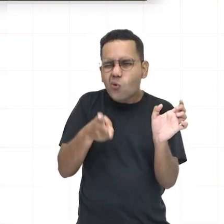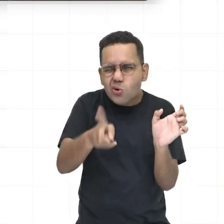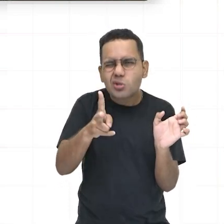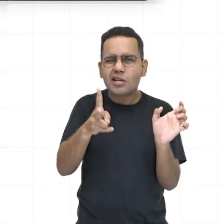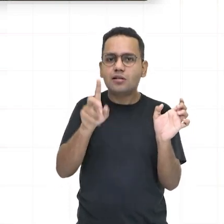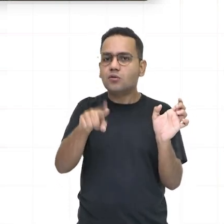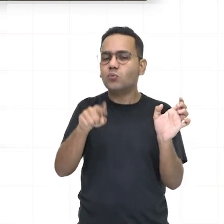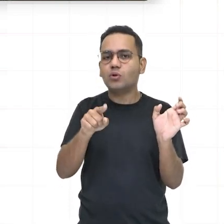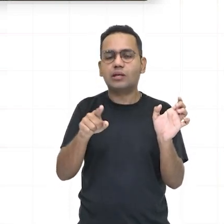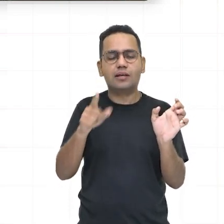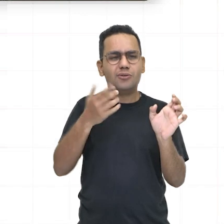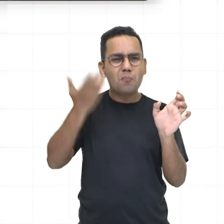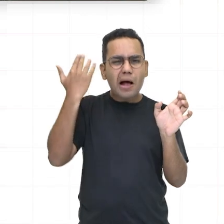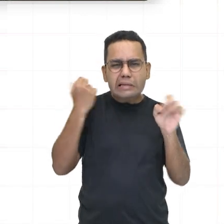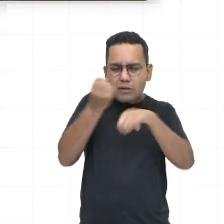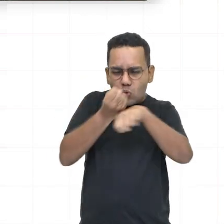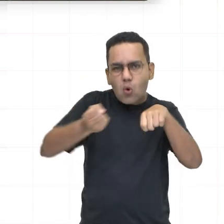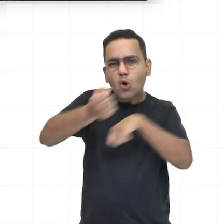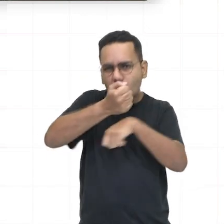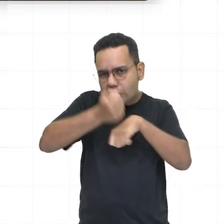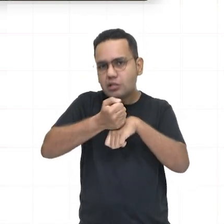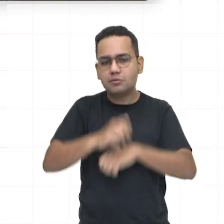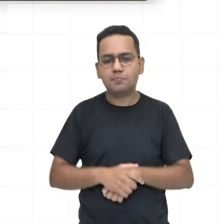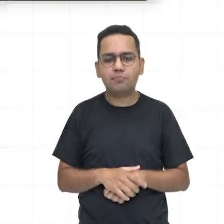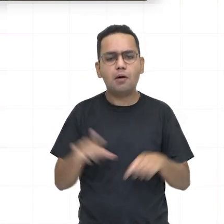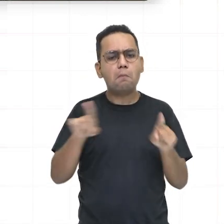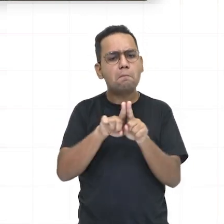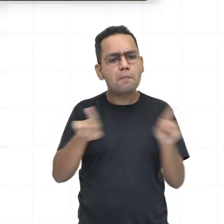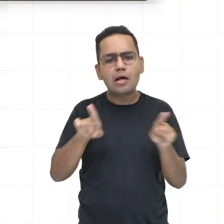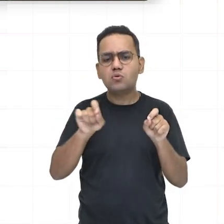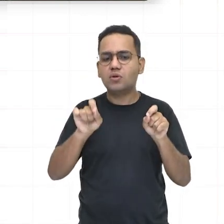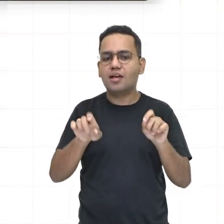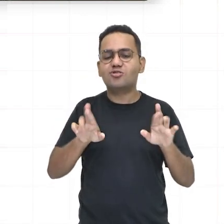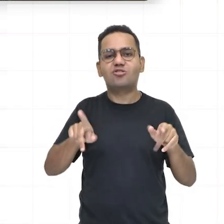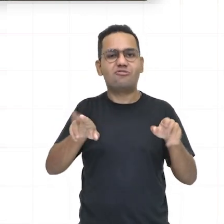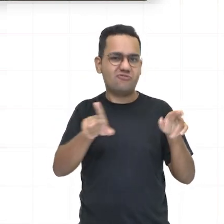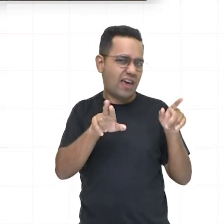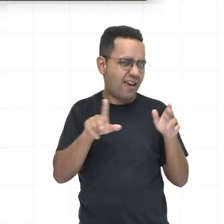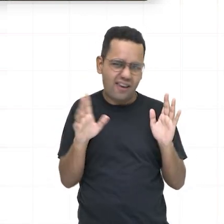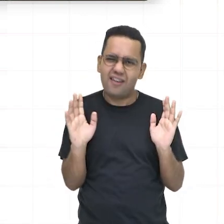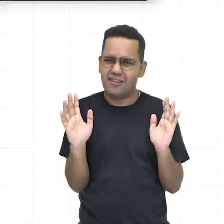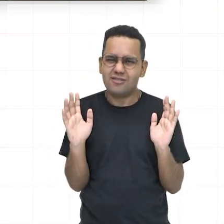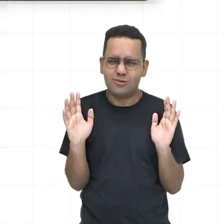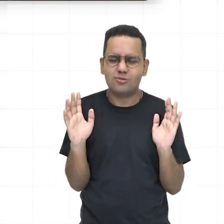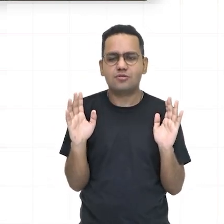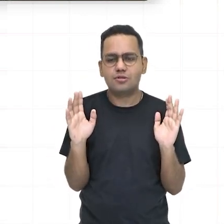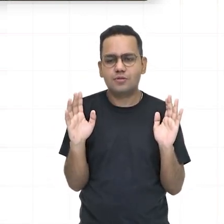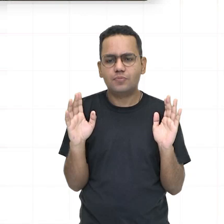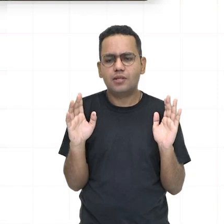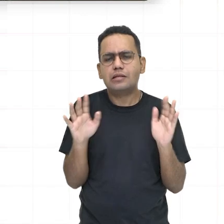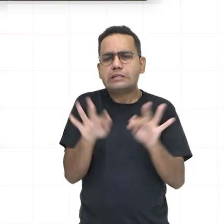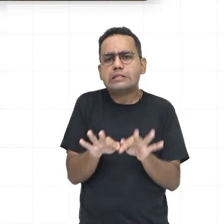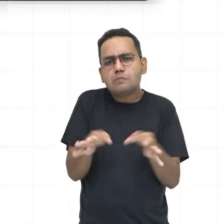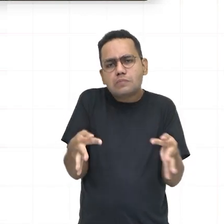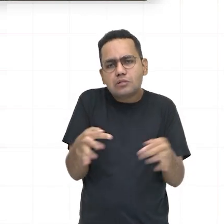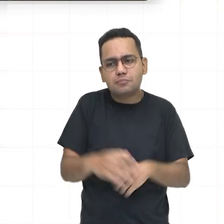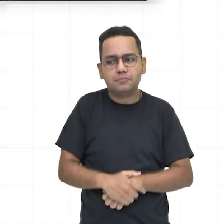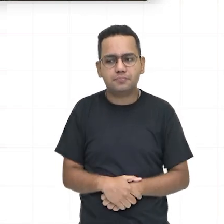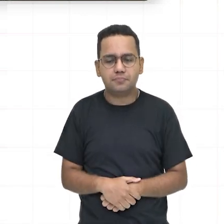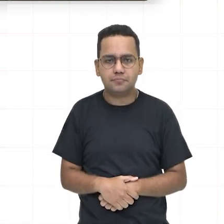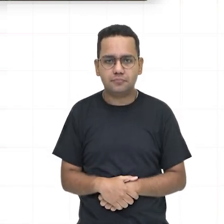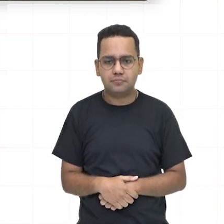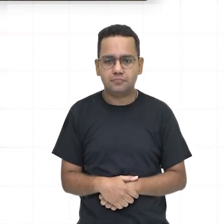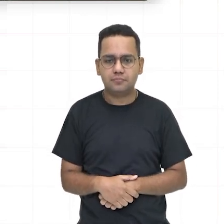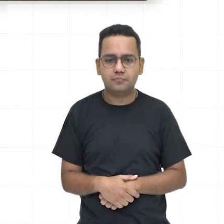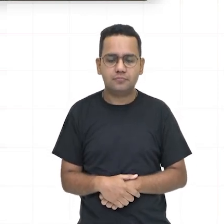do colonialismo, embora em uma forma mais indireta e sutil. E aí, se você